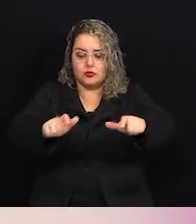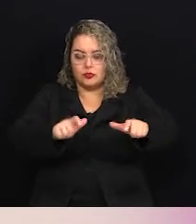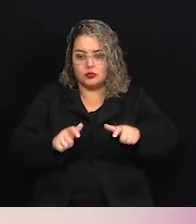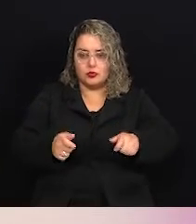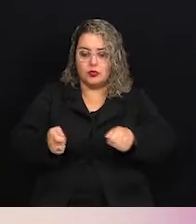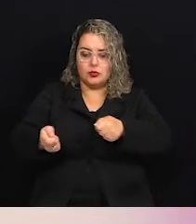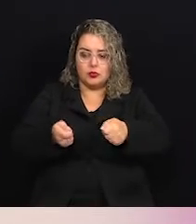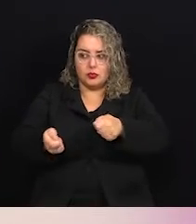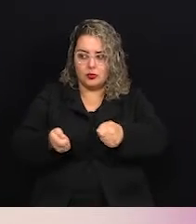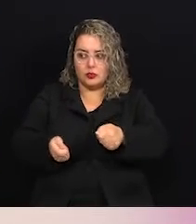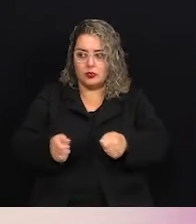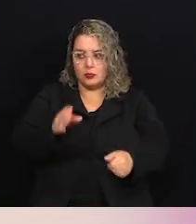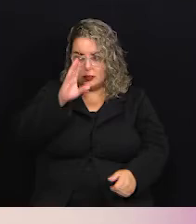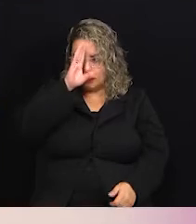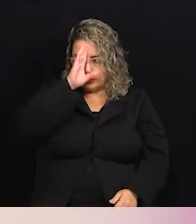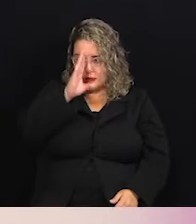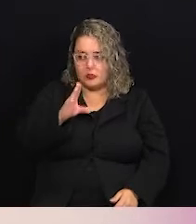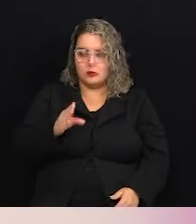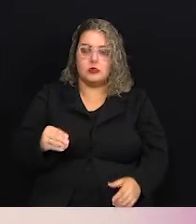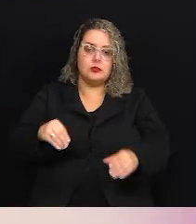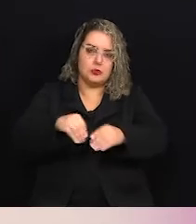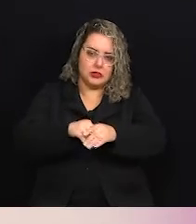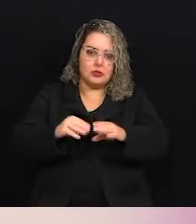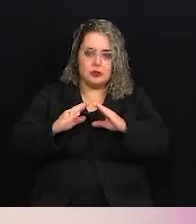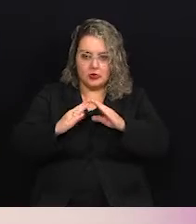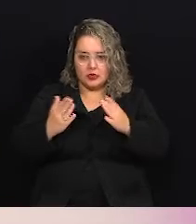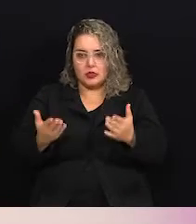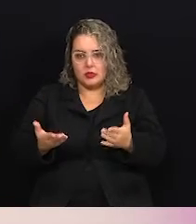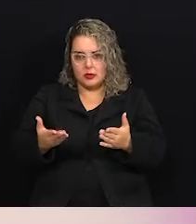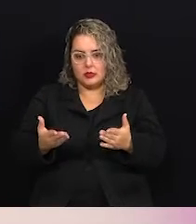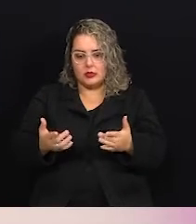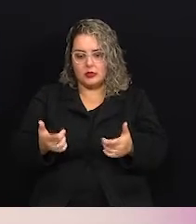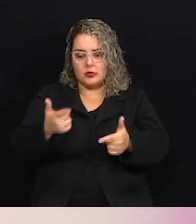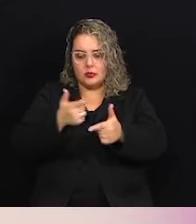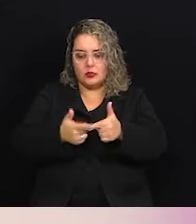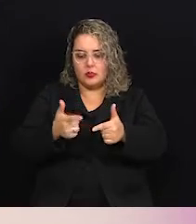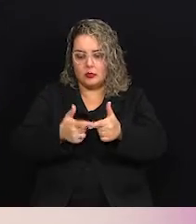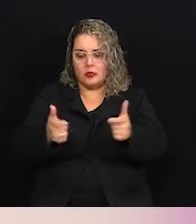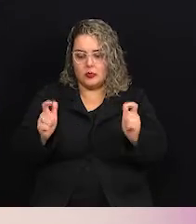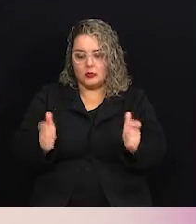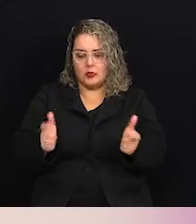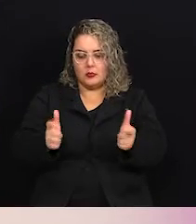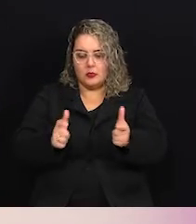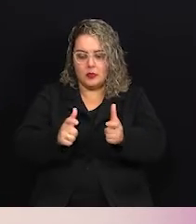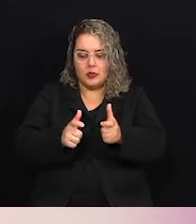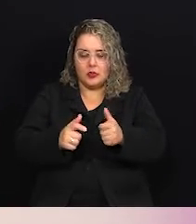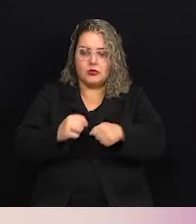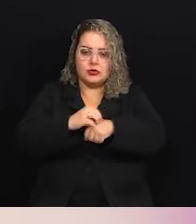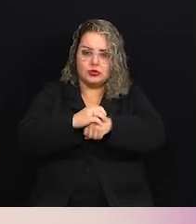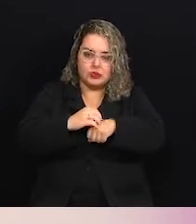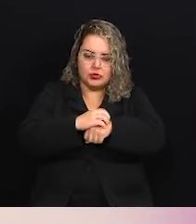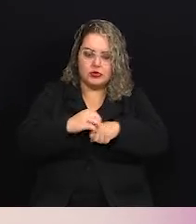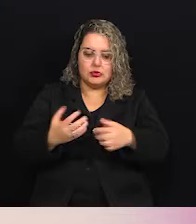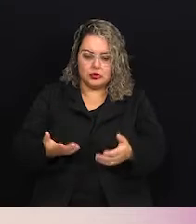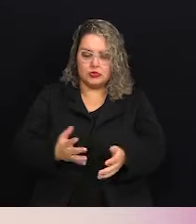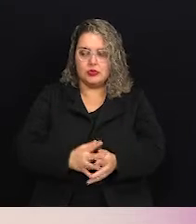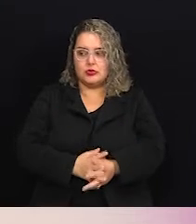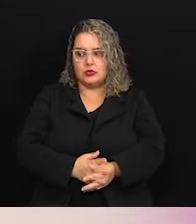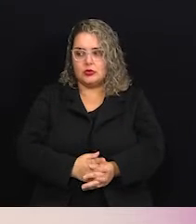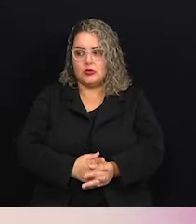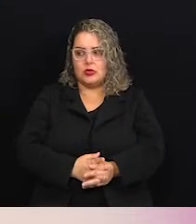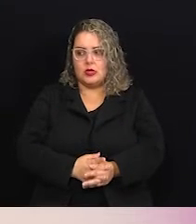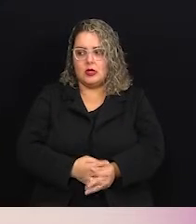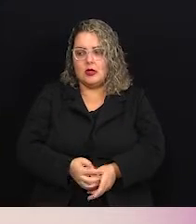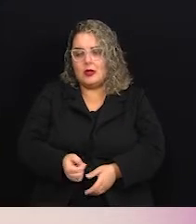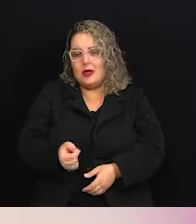Então, controla principalmente a casa dessa pessoa. Então, tenta minimizar a quantidade de alérgenos.